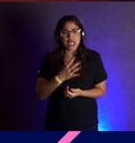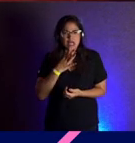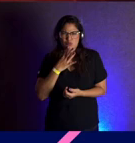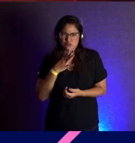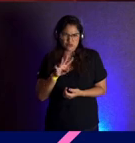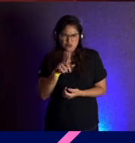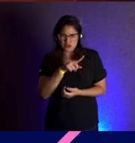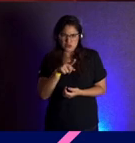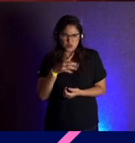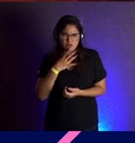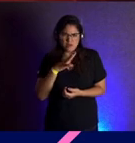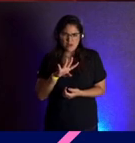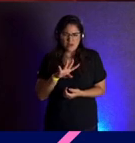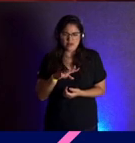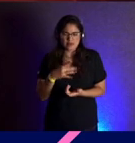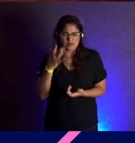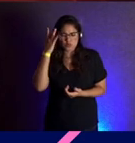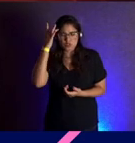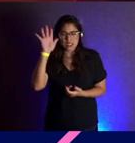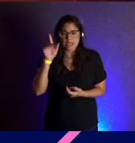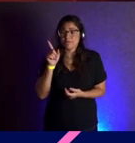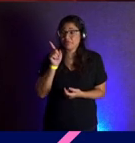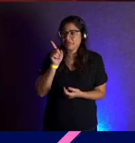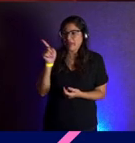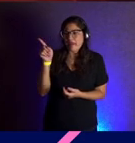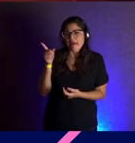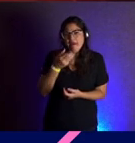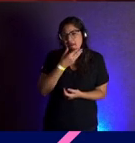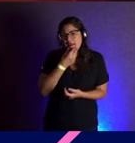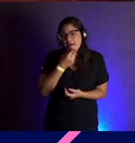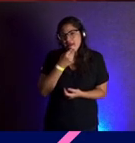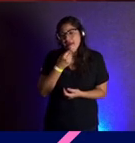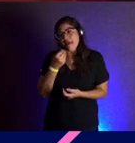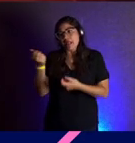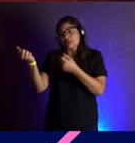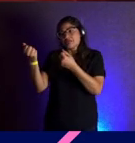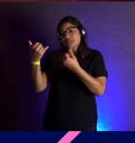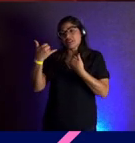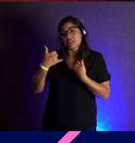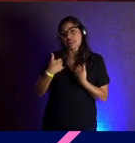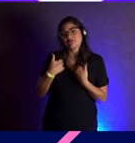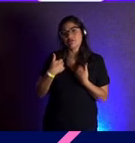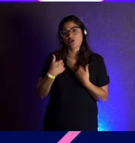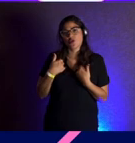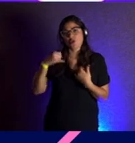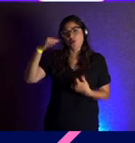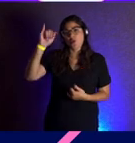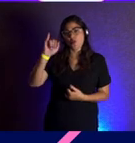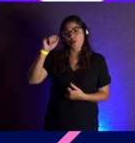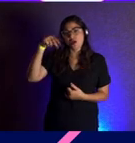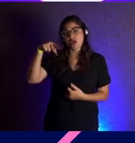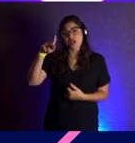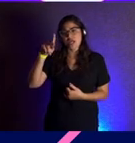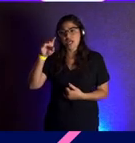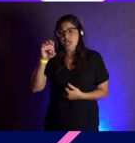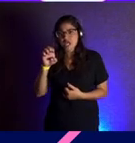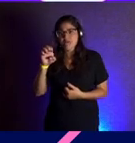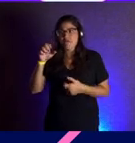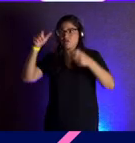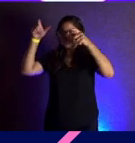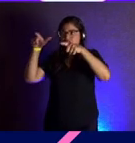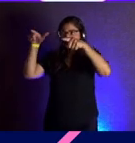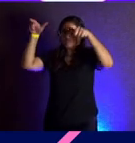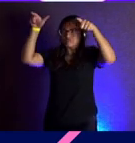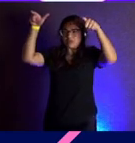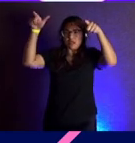singular. Ele simplesmente falou: olha, o INPE está baixando os dados do Landsat nas bases do Brasil,